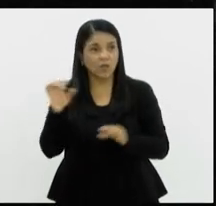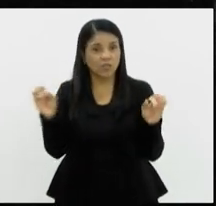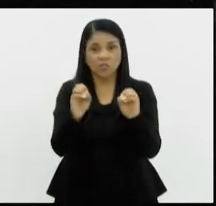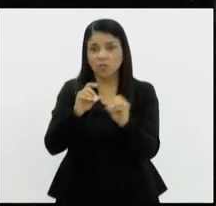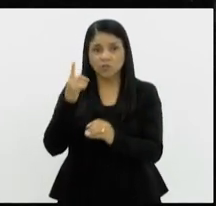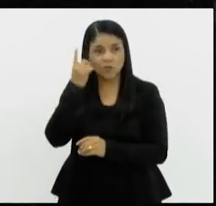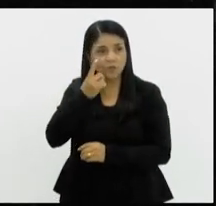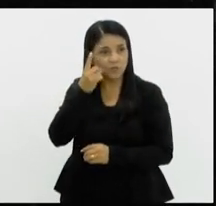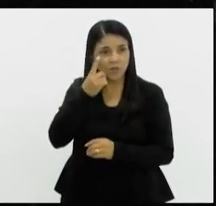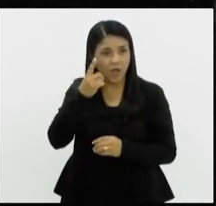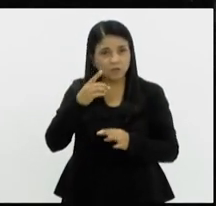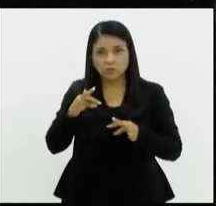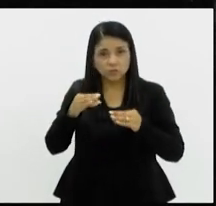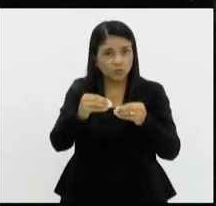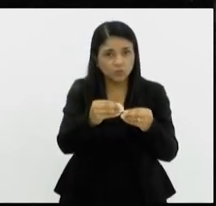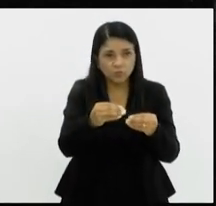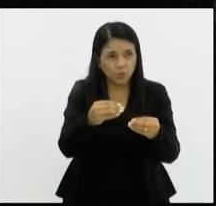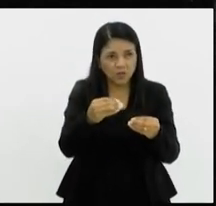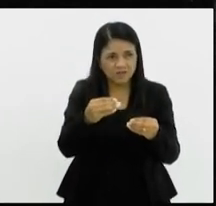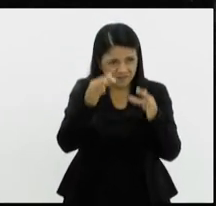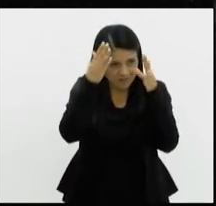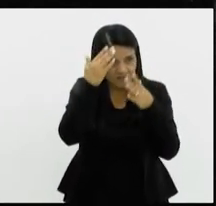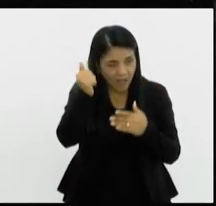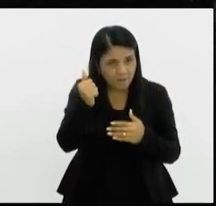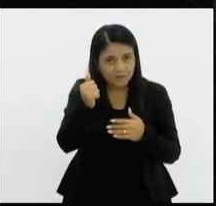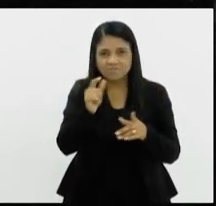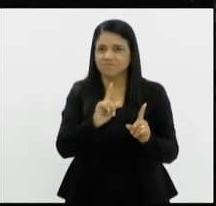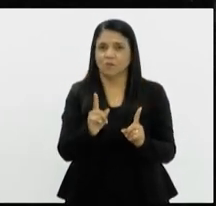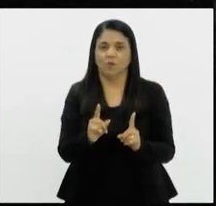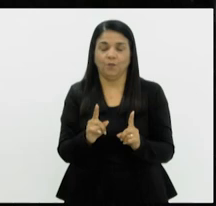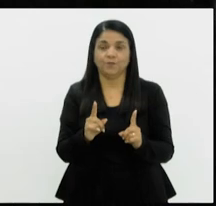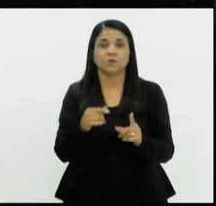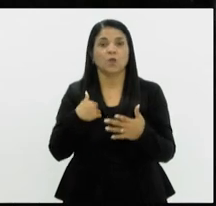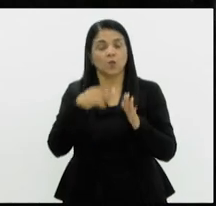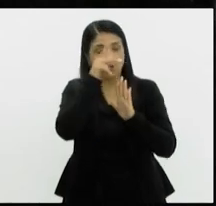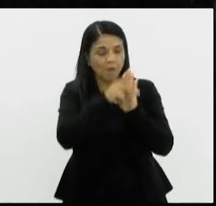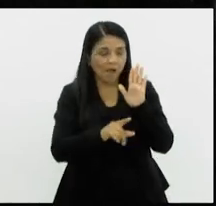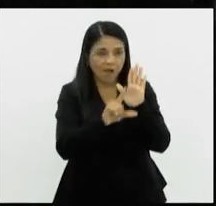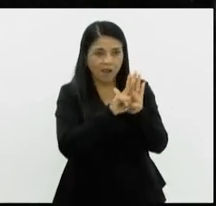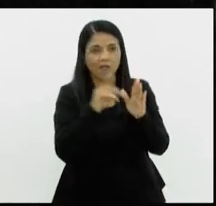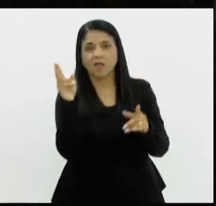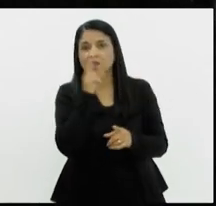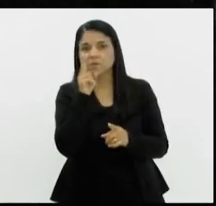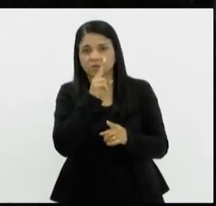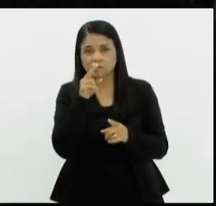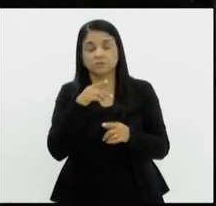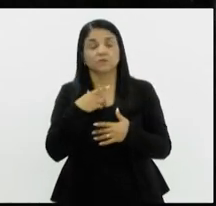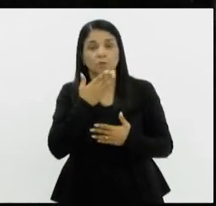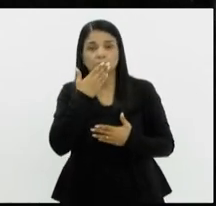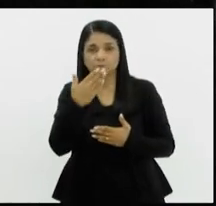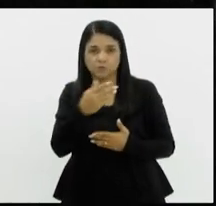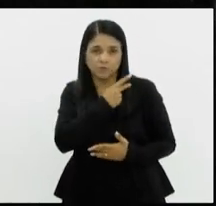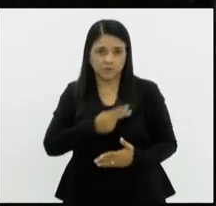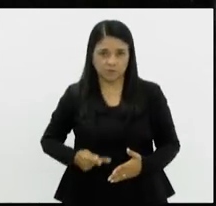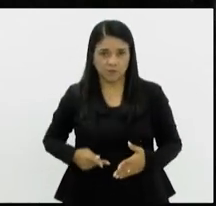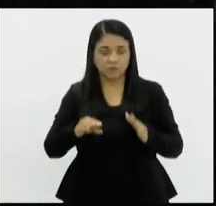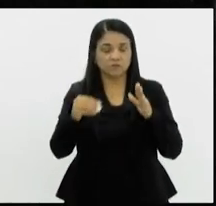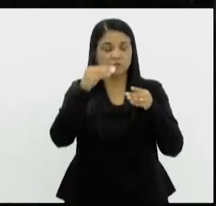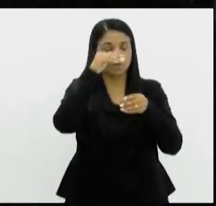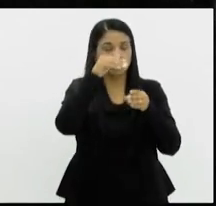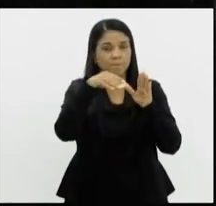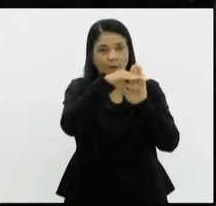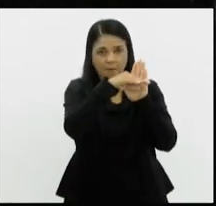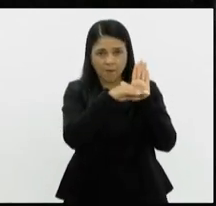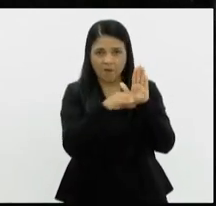domina todos os segmentos E aí eu tô com o projeto de lei que eu tô pedindo caráter de emergência vou pedir o presidente para que bote logo em votação